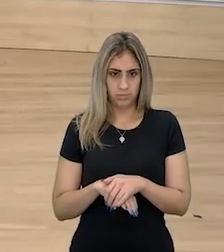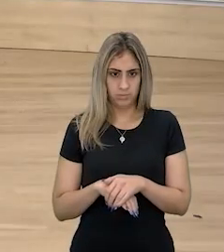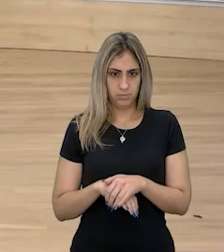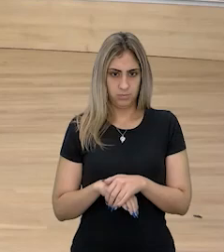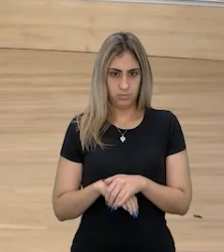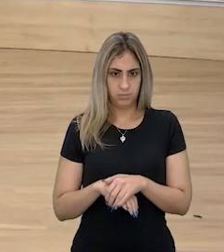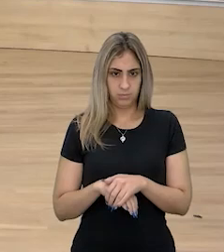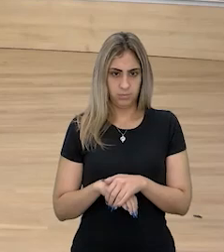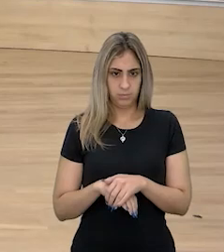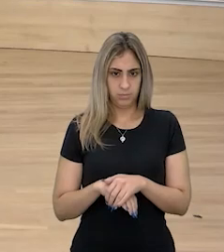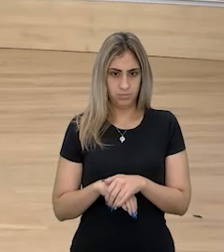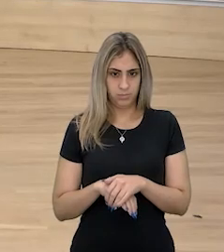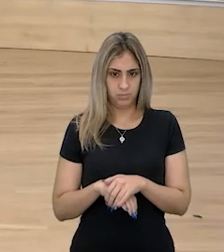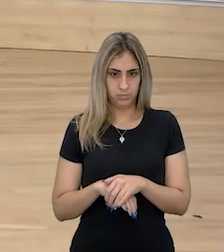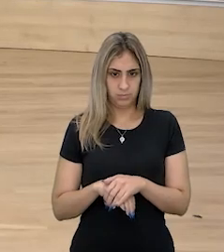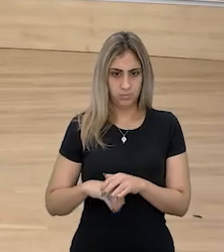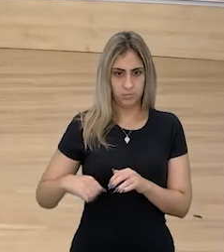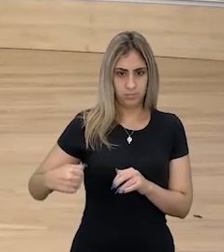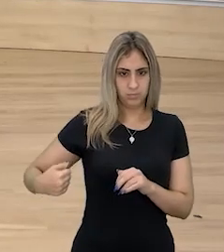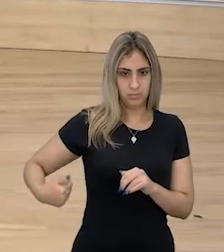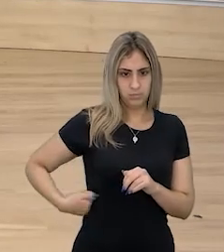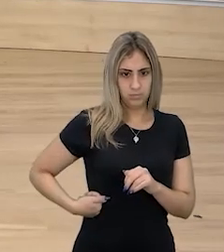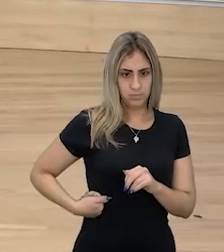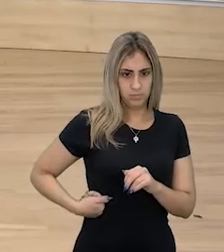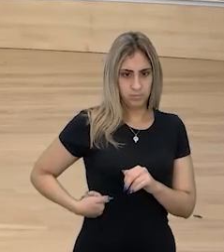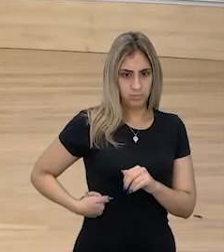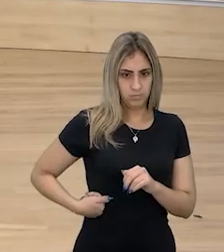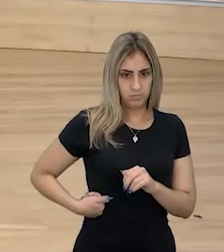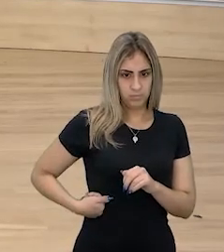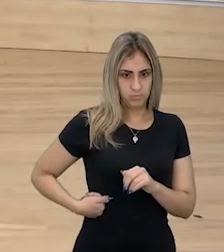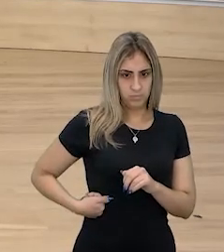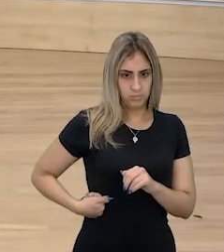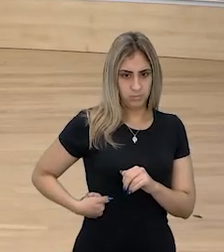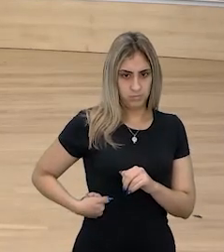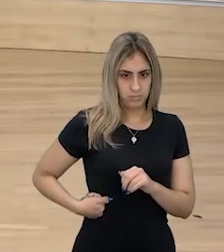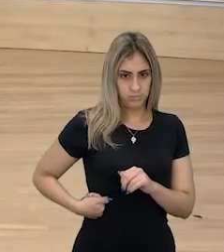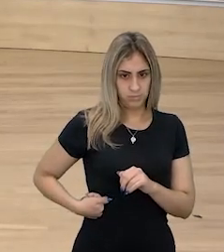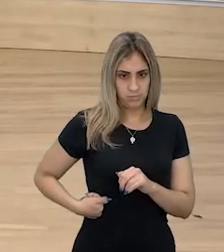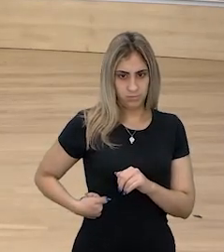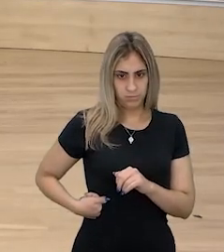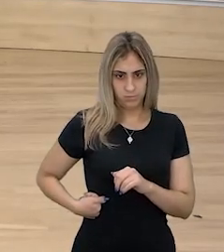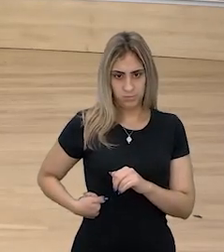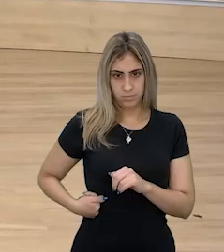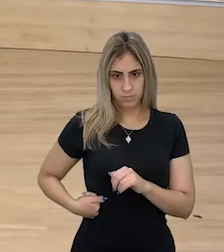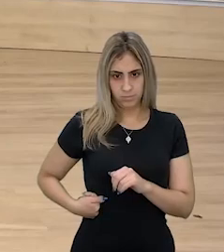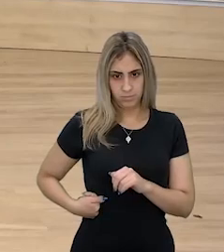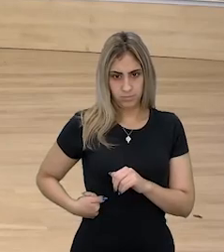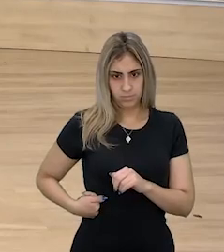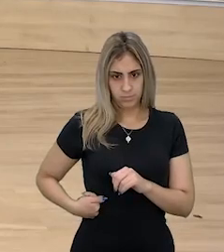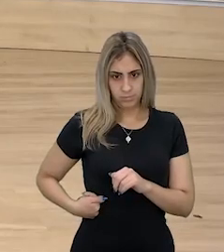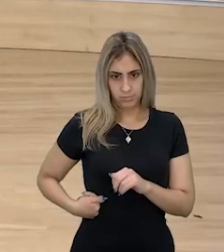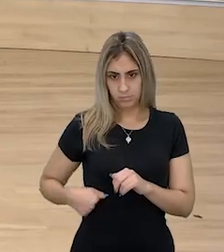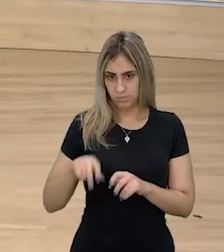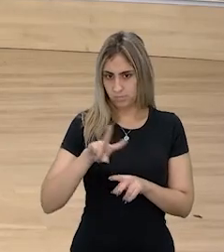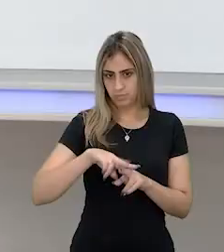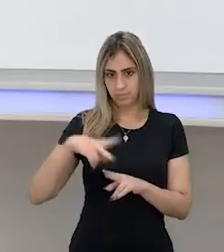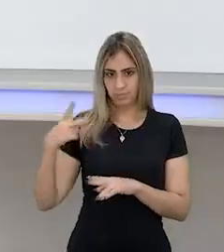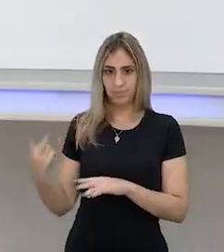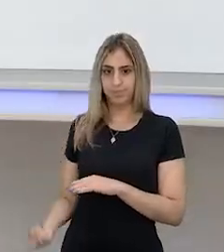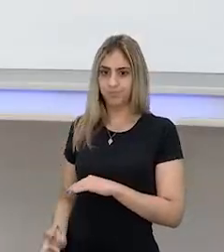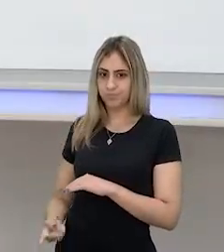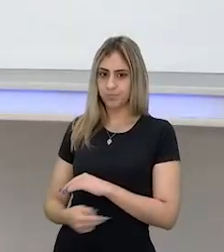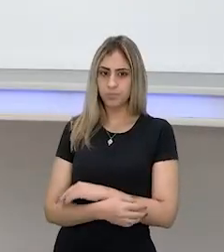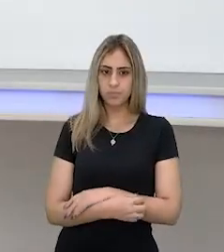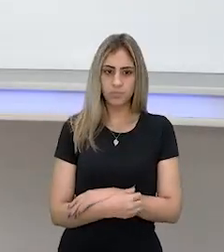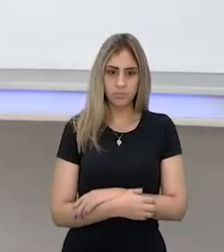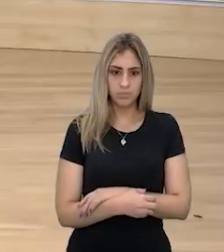três. Bati na costela. Né? Aí girei. E eu caí, né? É, você caiu, né? Certo. Que eu bati na